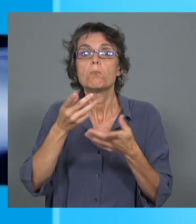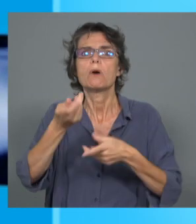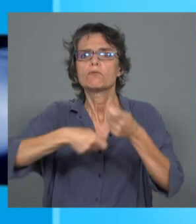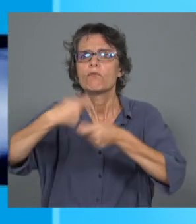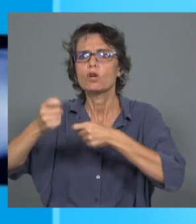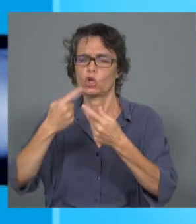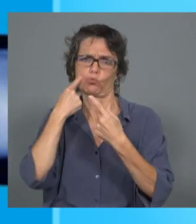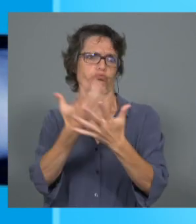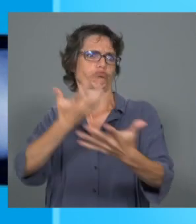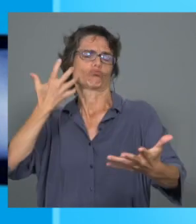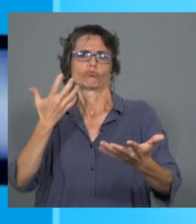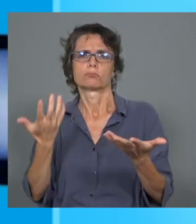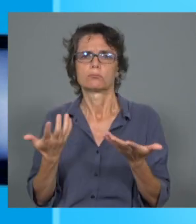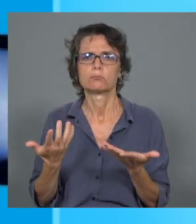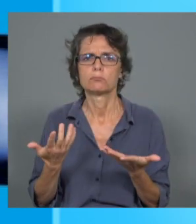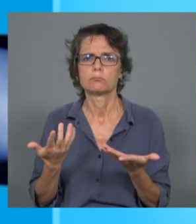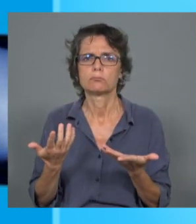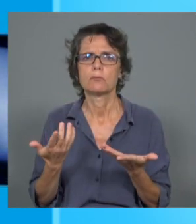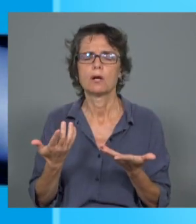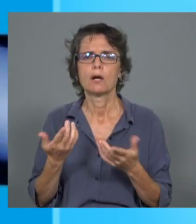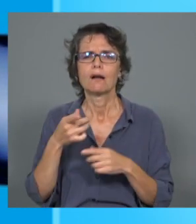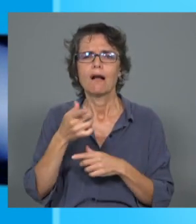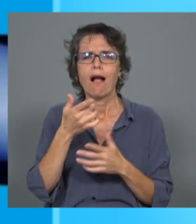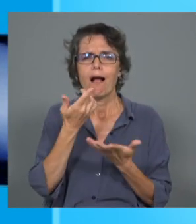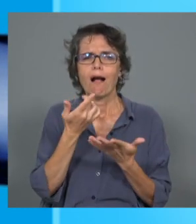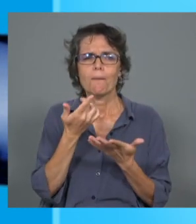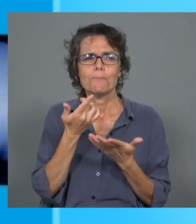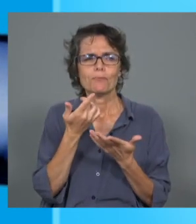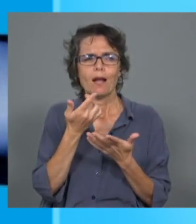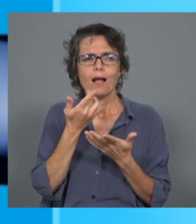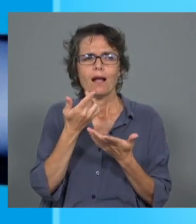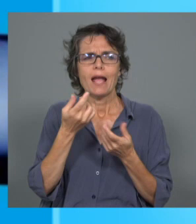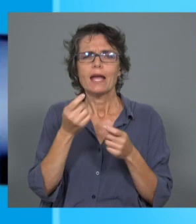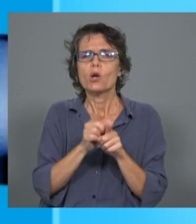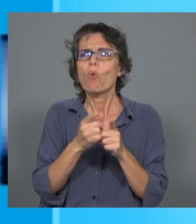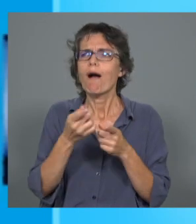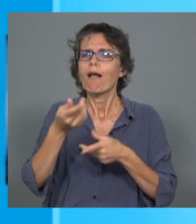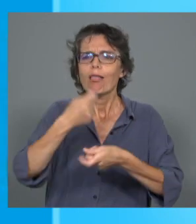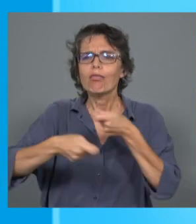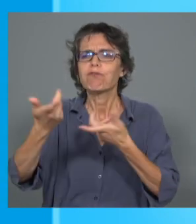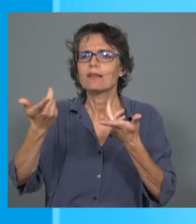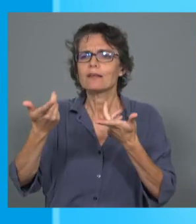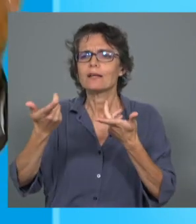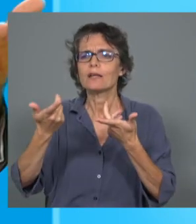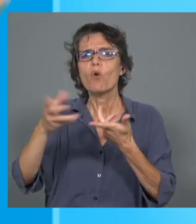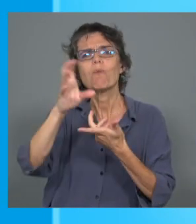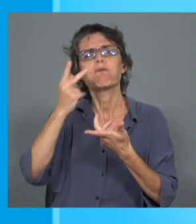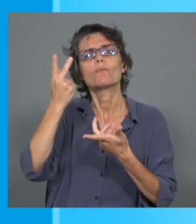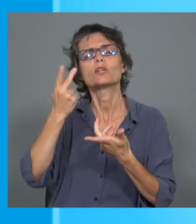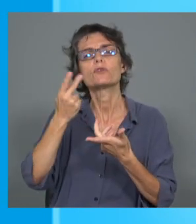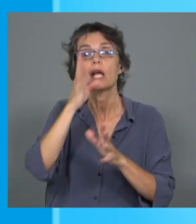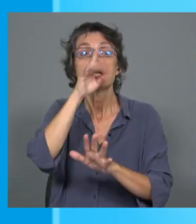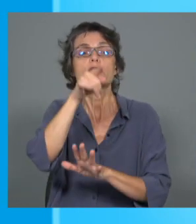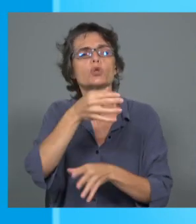com os farrapos de intenção transcendente, não é? De sermos bons e tu serás assim e deves fazer